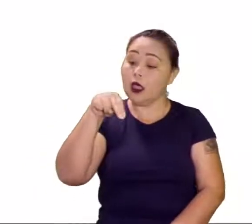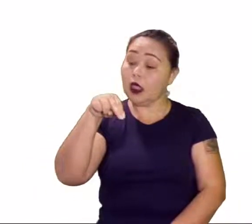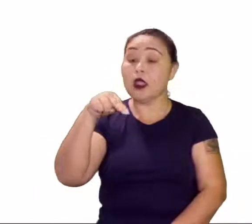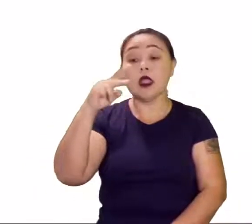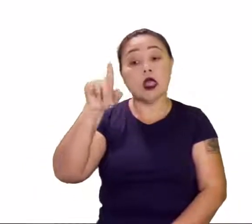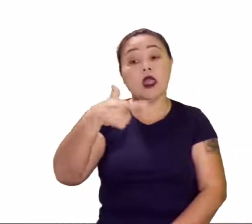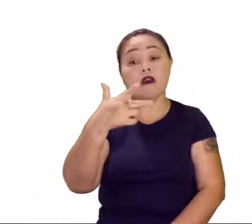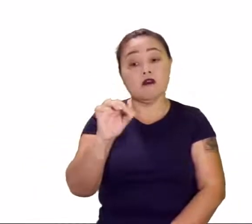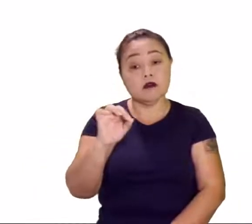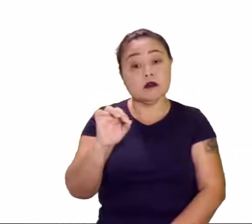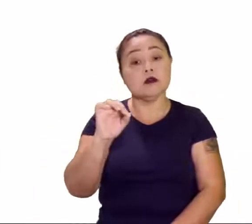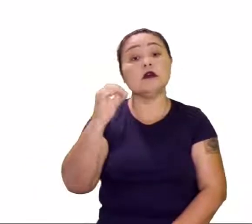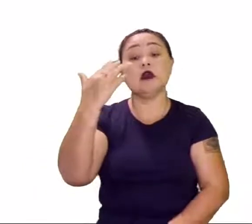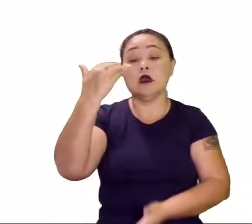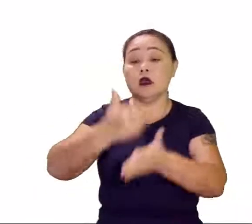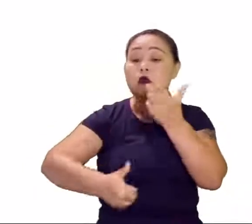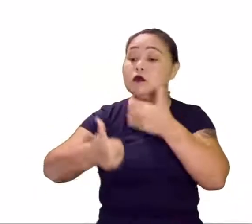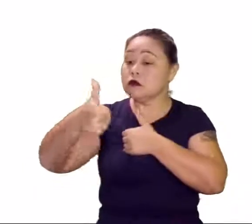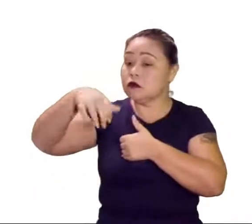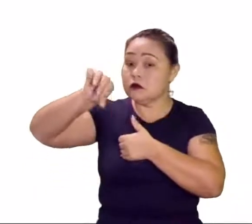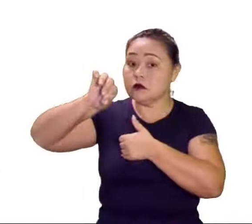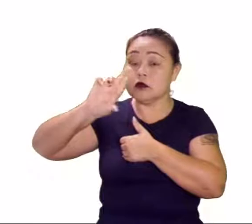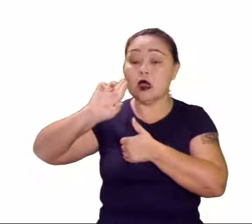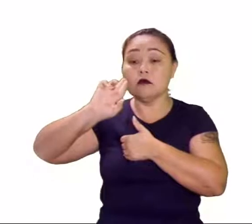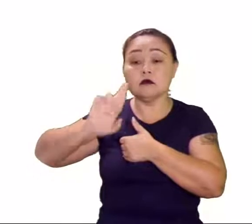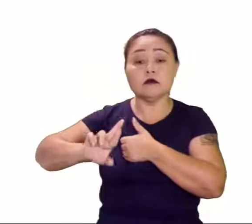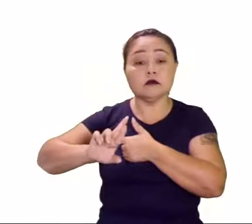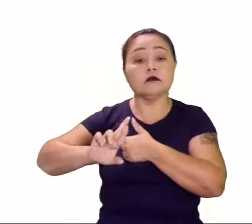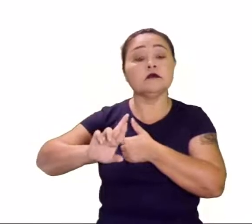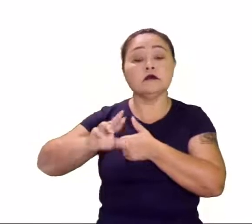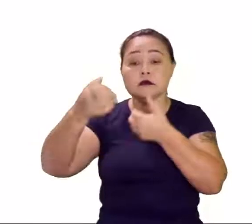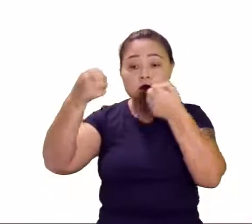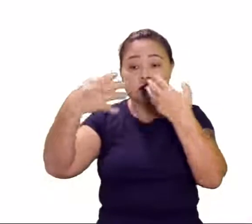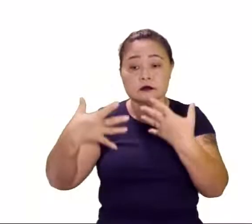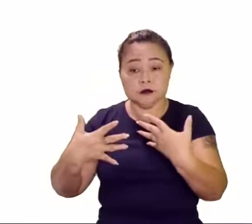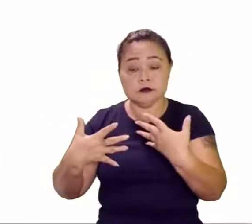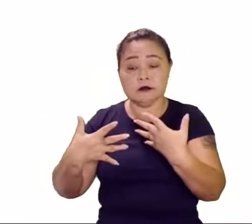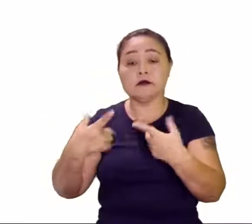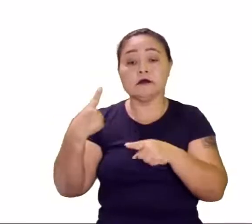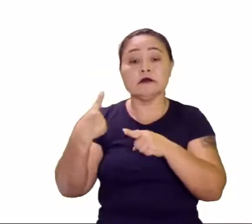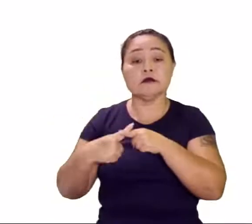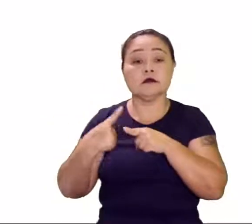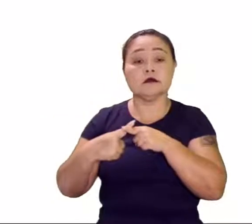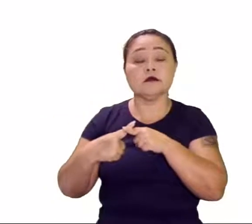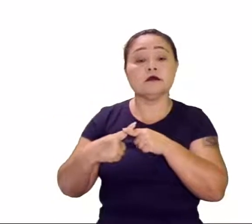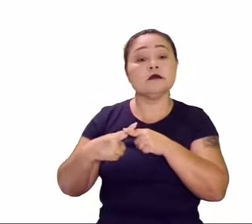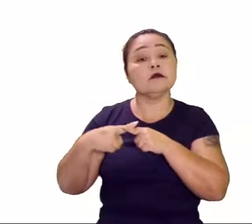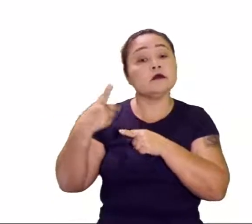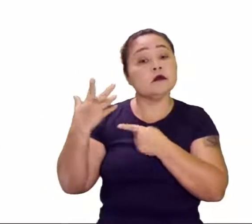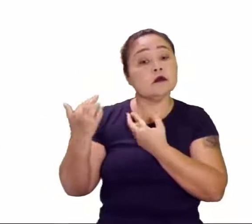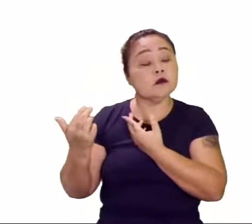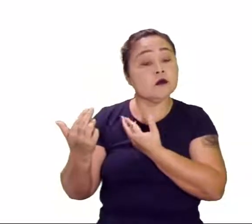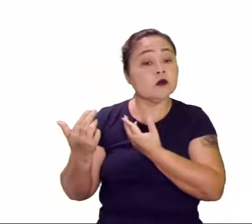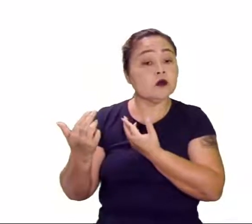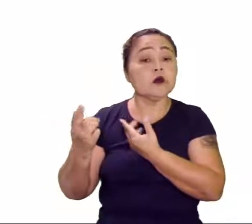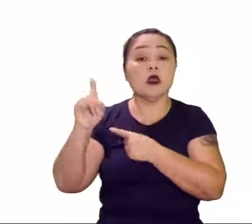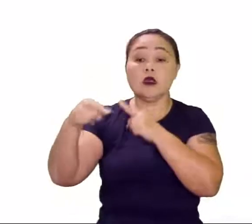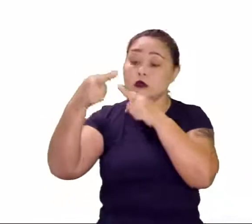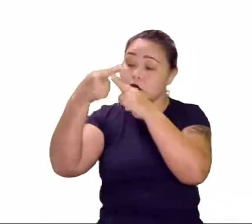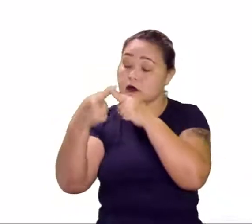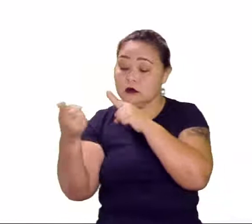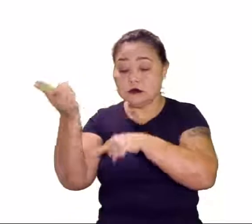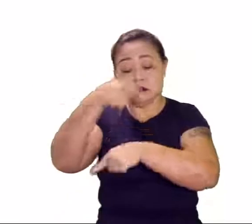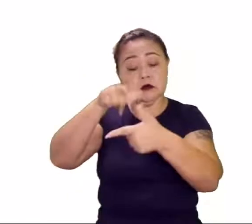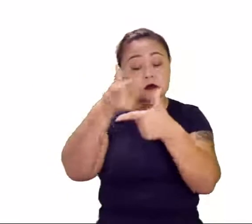20. 20. 20 menos 1? 19. 19. Aqui já tá meio direitinho, mas a gente explica e mostra por quê. Da mesma forma aqui, ó, tá